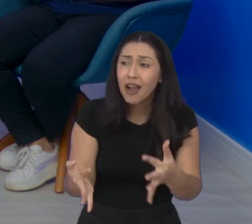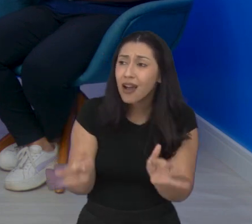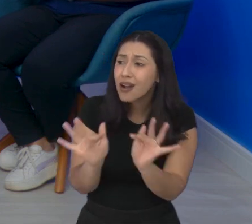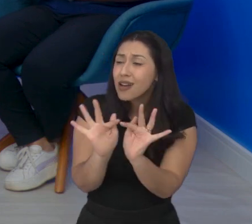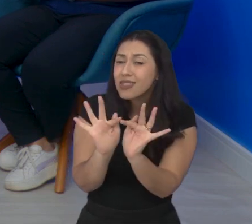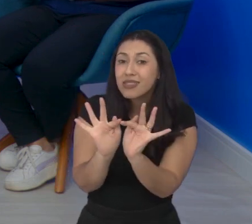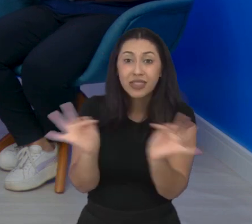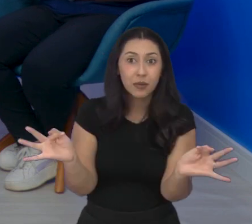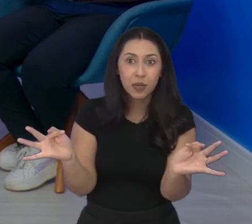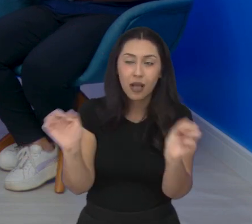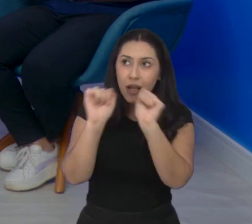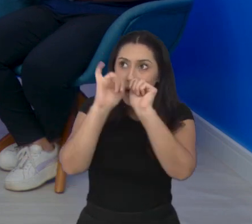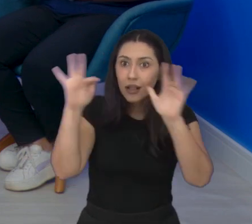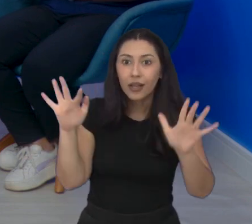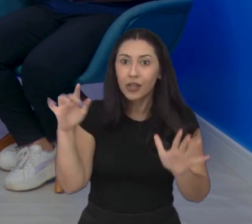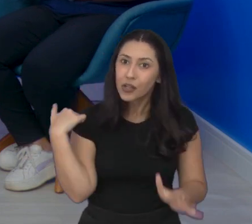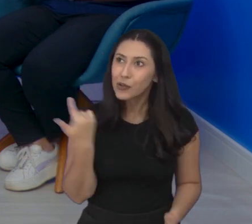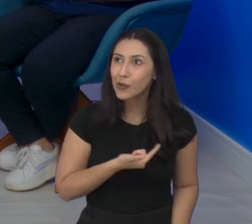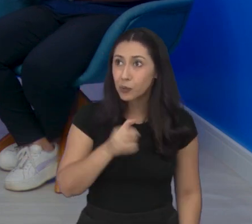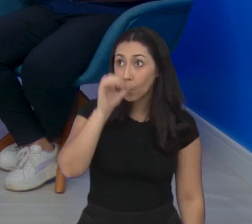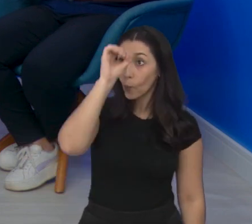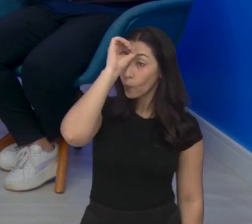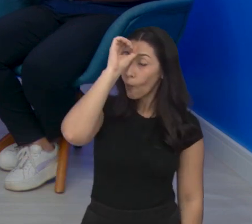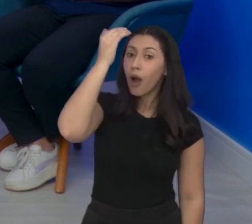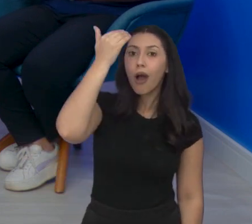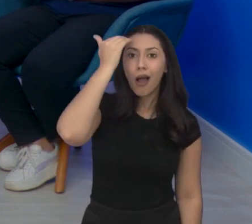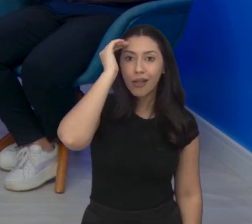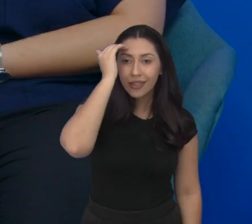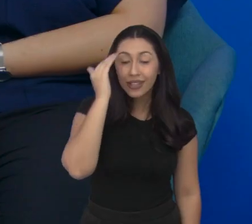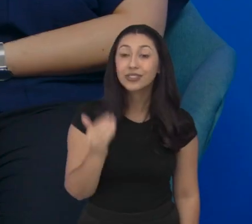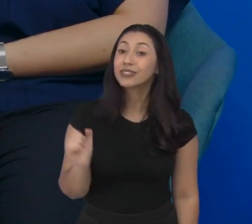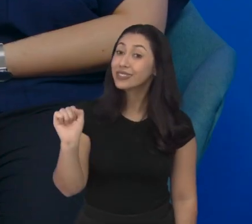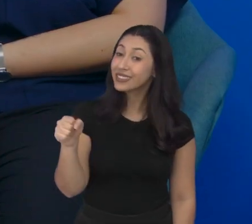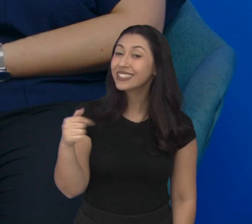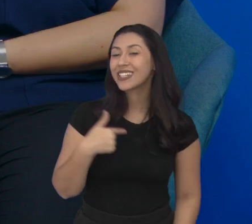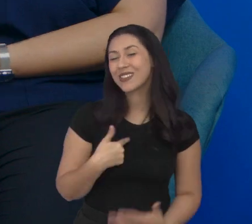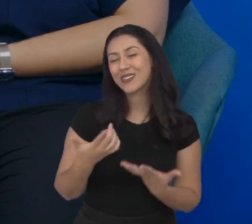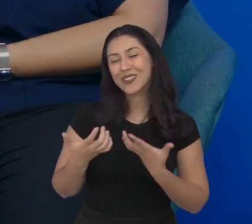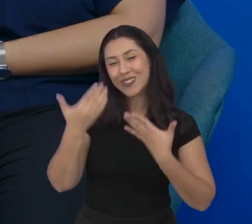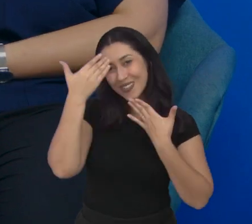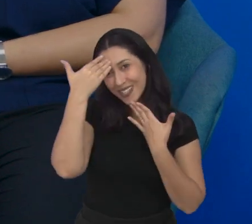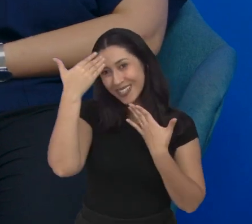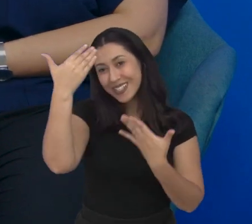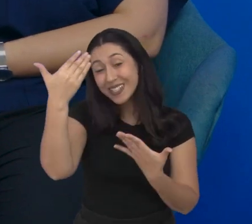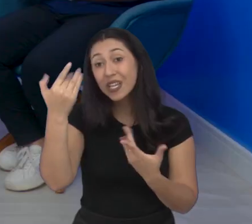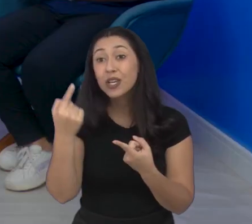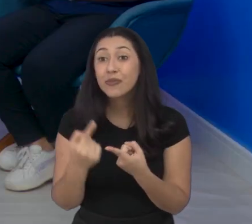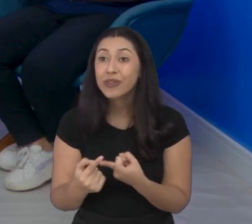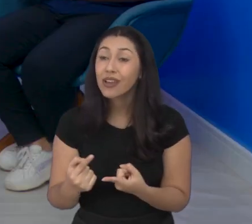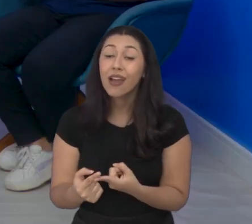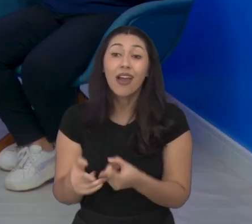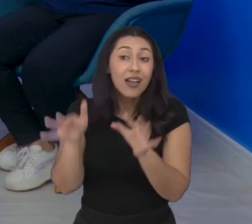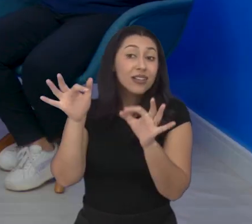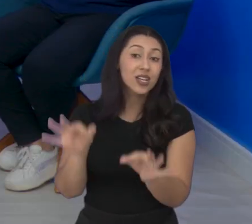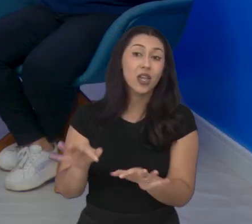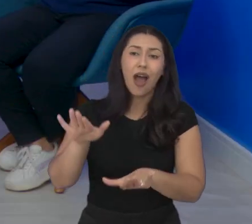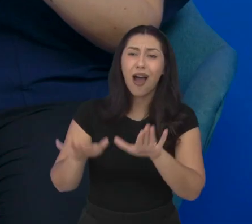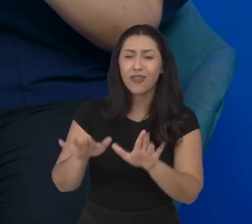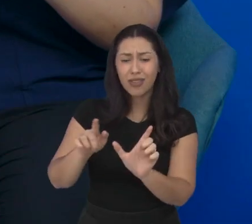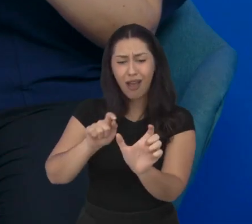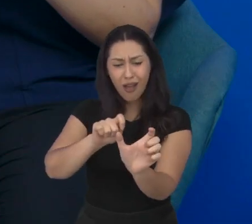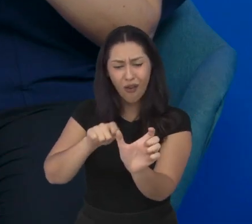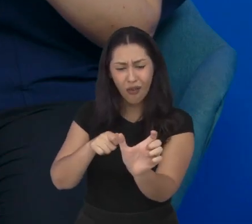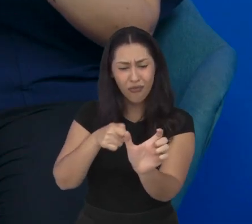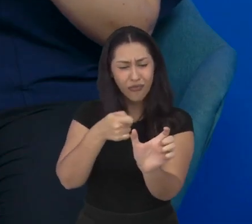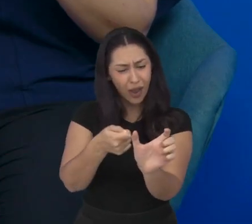simplificar algo que para o leigo, né, como nós, parece tão complexo, né, Marina? Exatamente. Queria te agradecer também, Rafael, porque exatamente, às vezes é